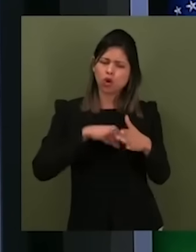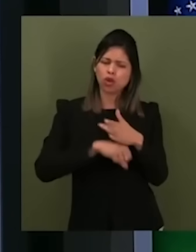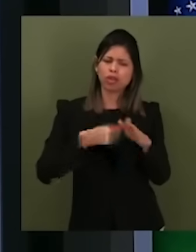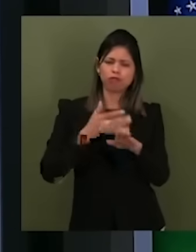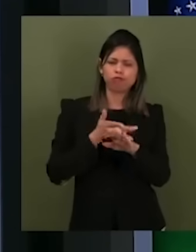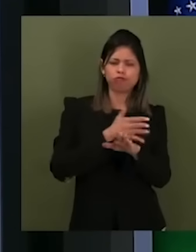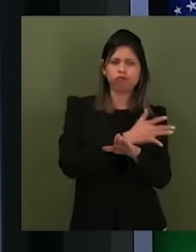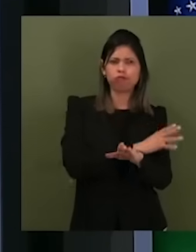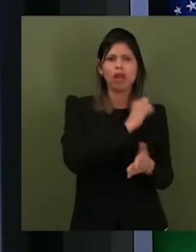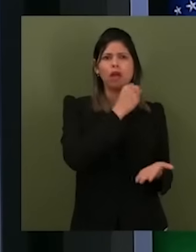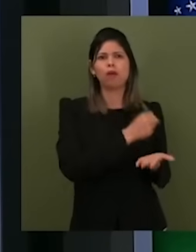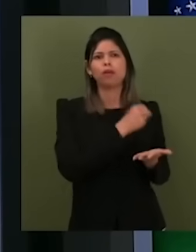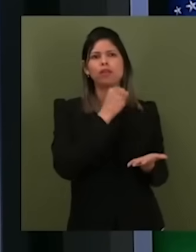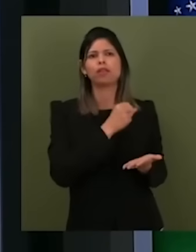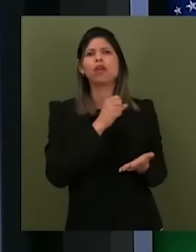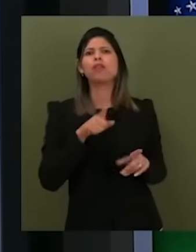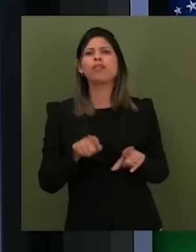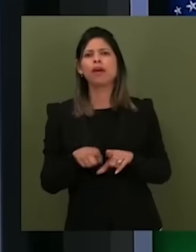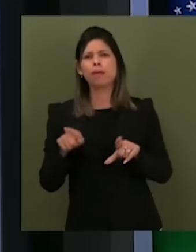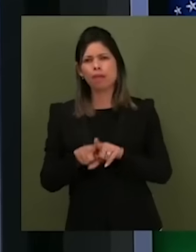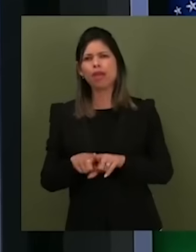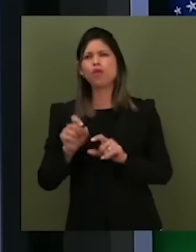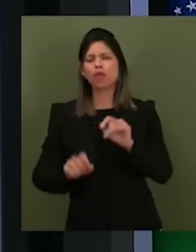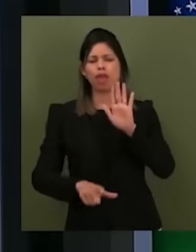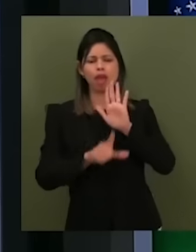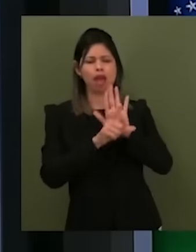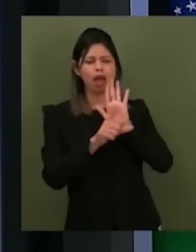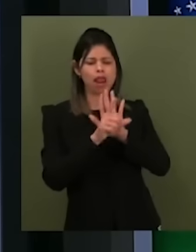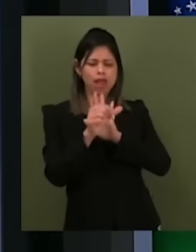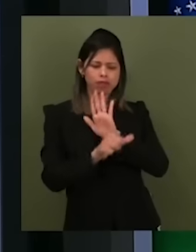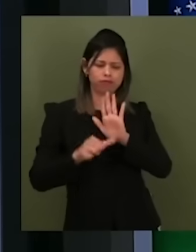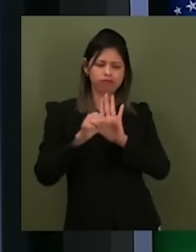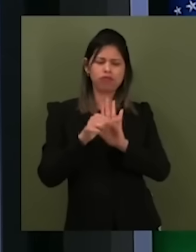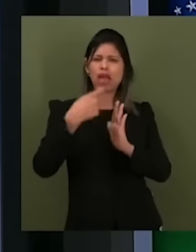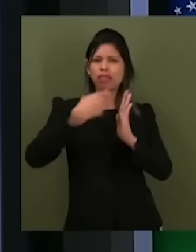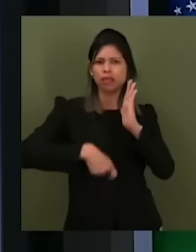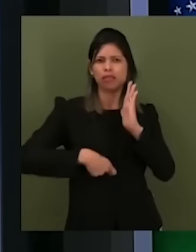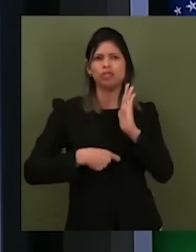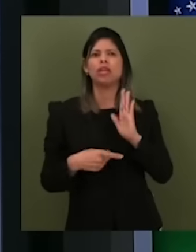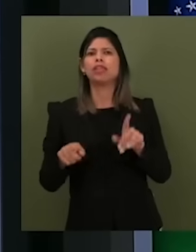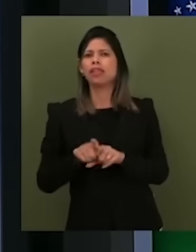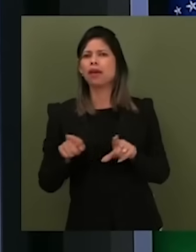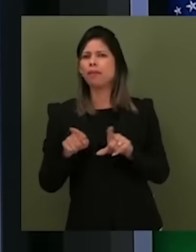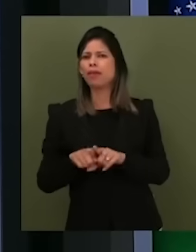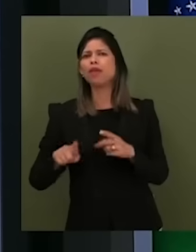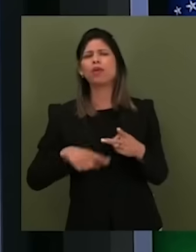luta, essa reforma tributária de Araque, que está aí, que é para destruir a economia do país,